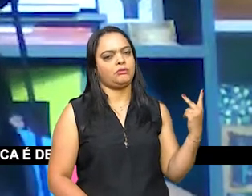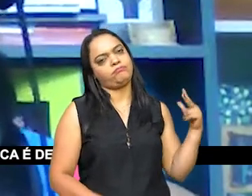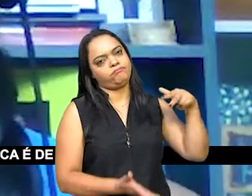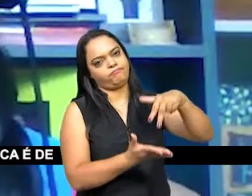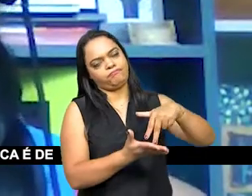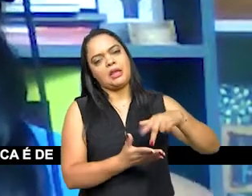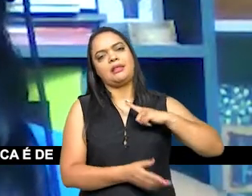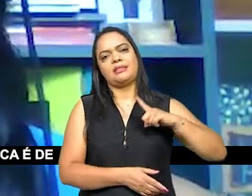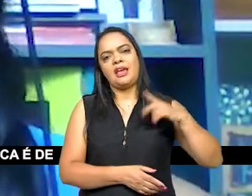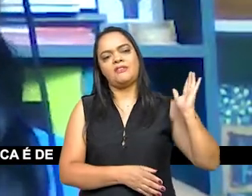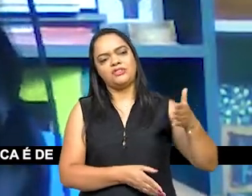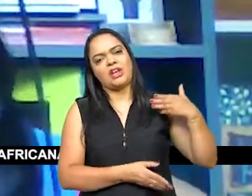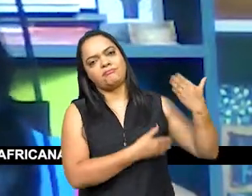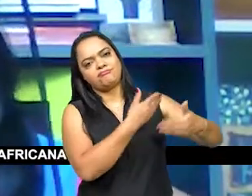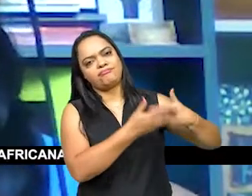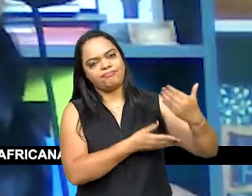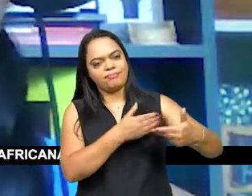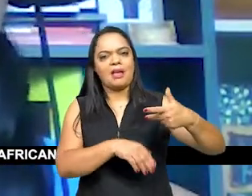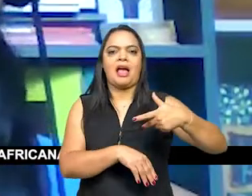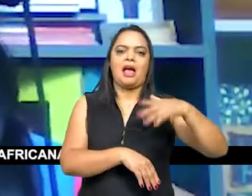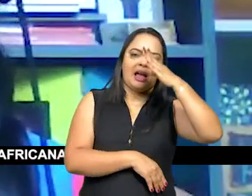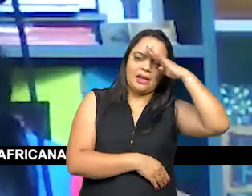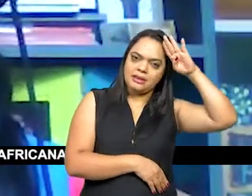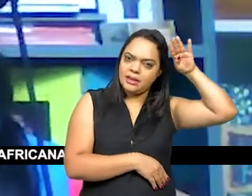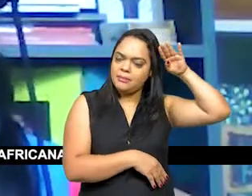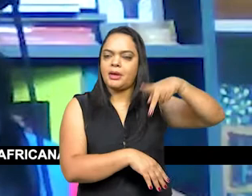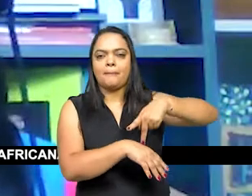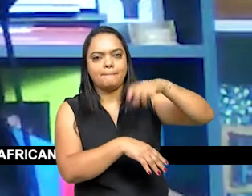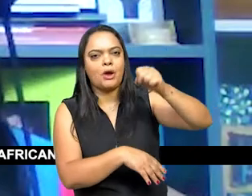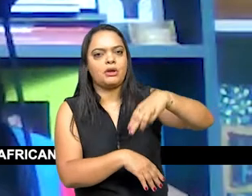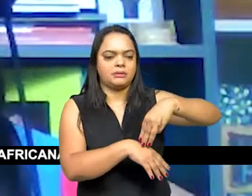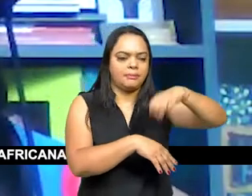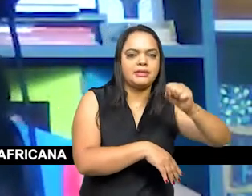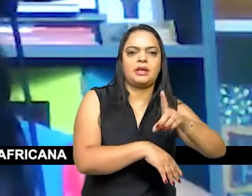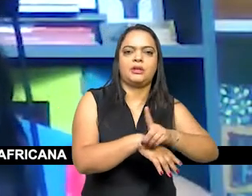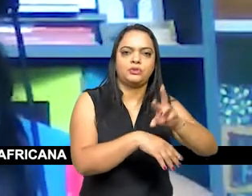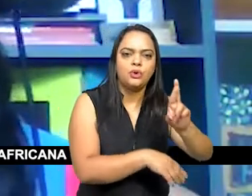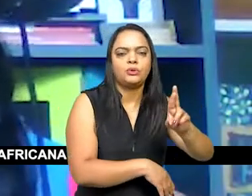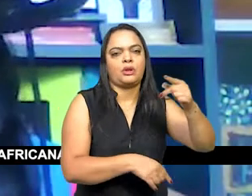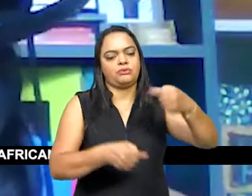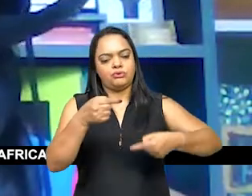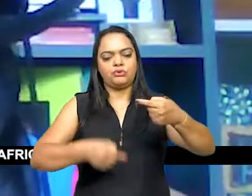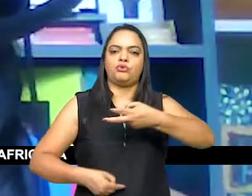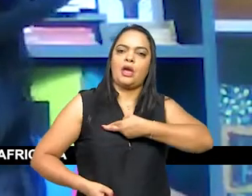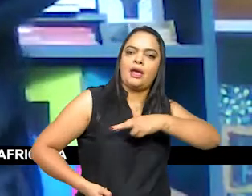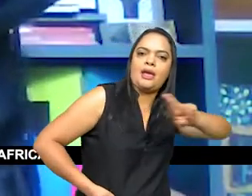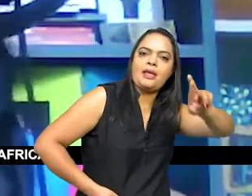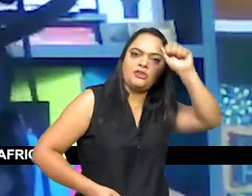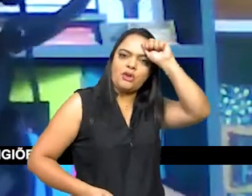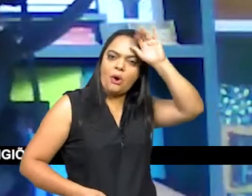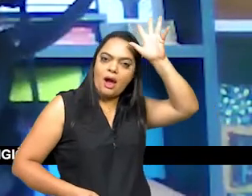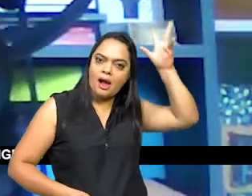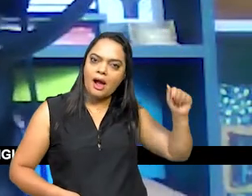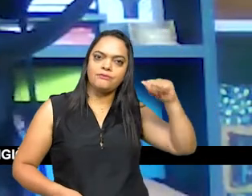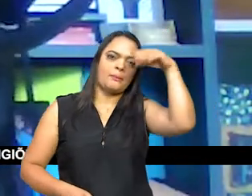trajetória acadêmica de pós-graduação, mestrado e doutorado nessa área específica de discutir as religiões de matriz